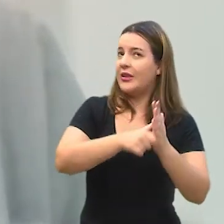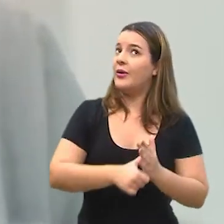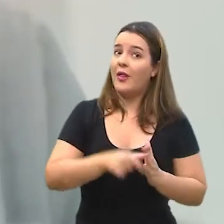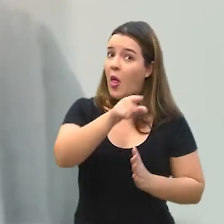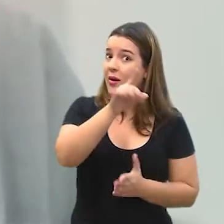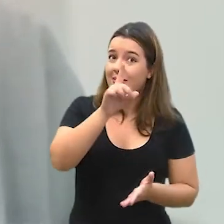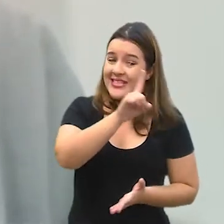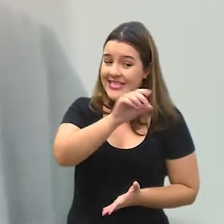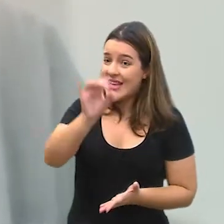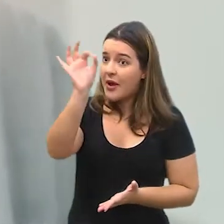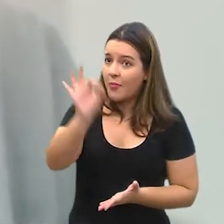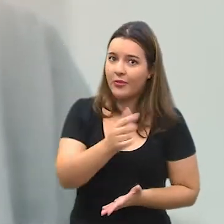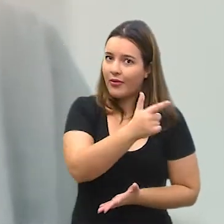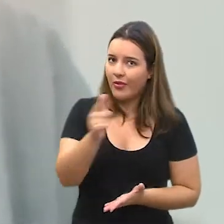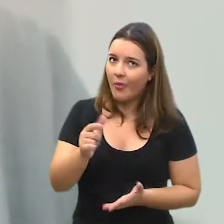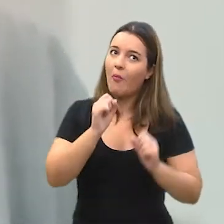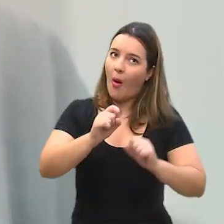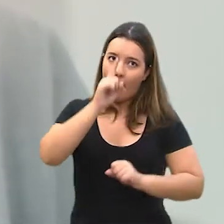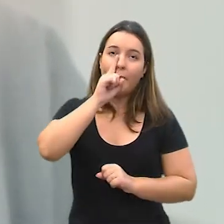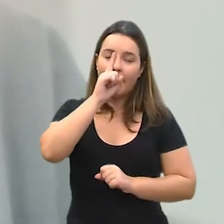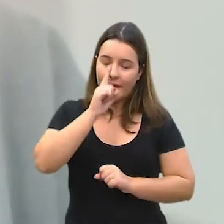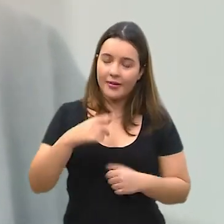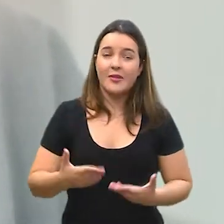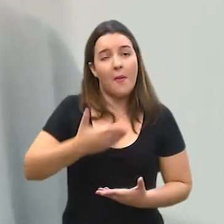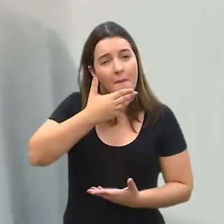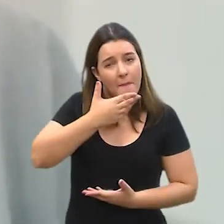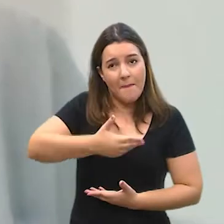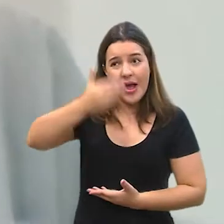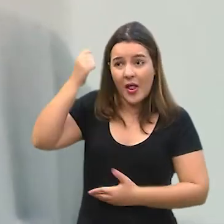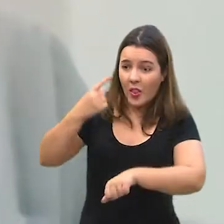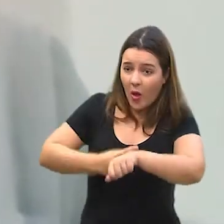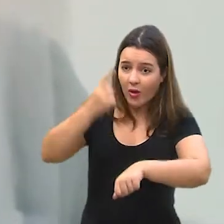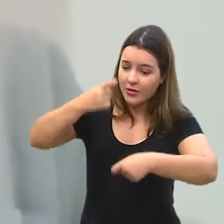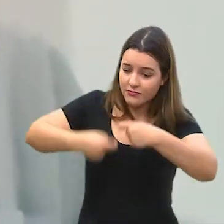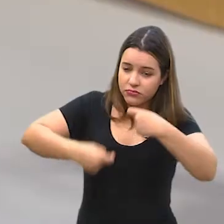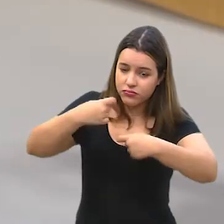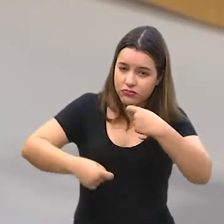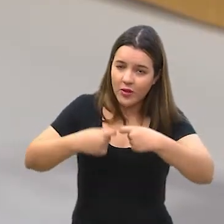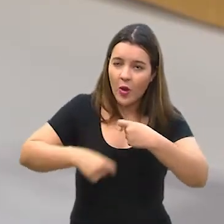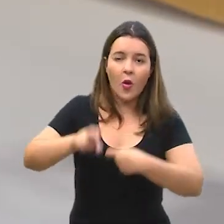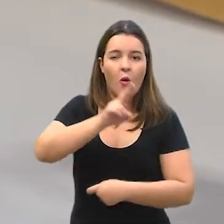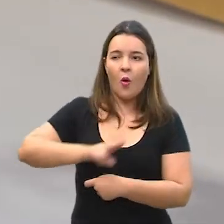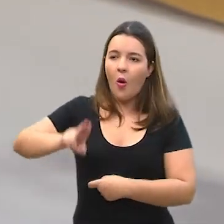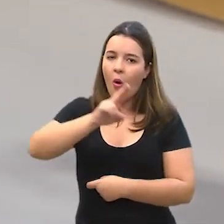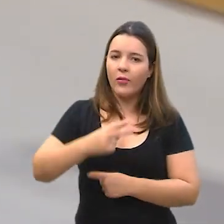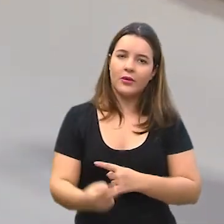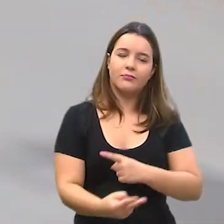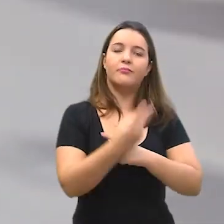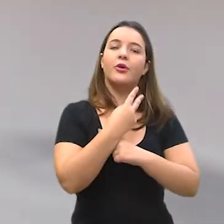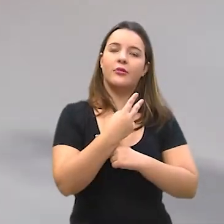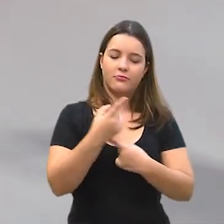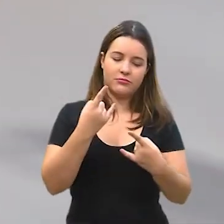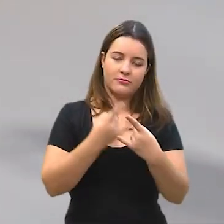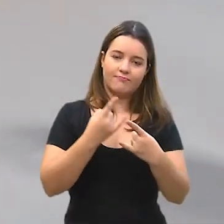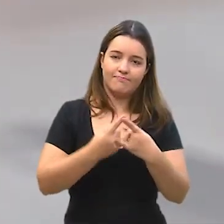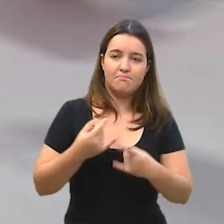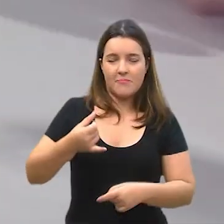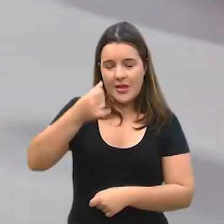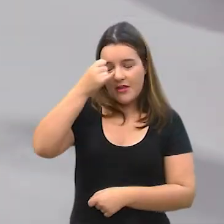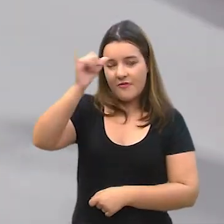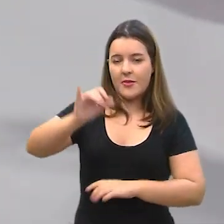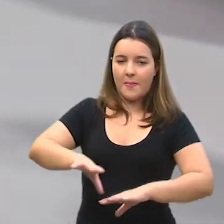A principal forma de transmissão é por via sexual, né, através de relações sexuais sem proteção. Então, a